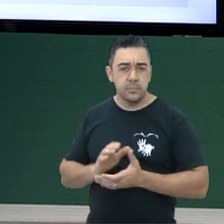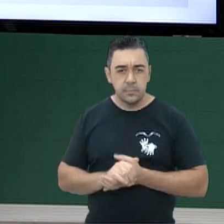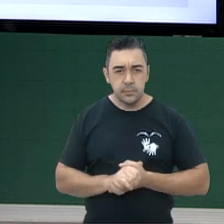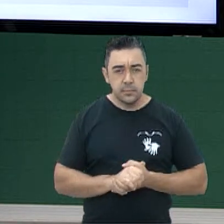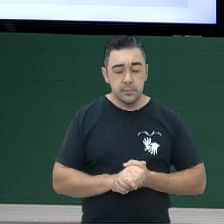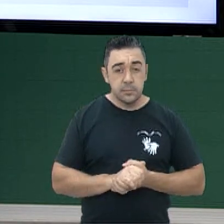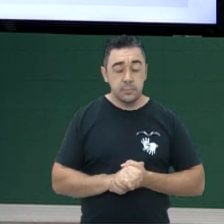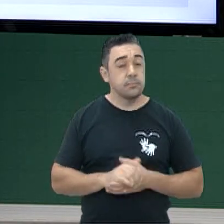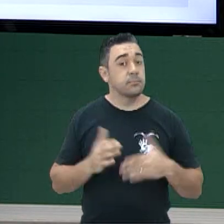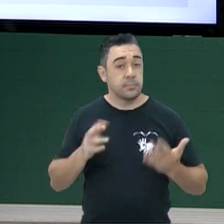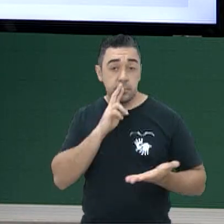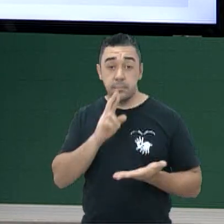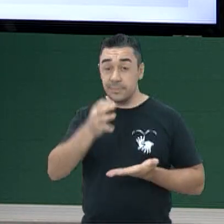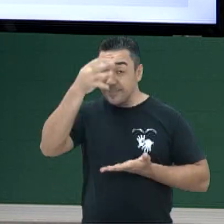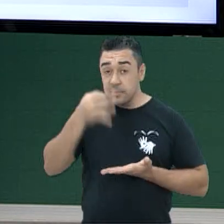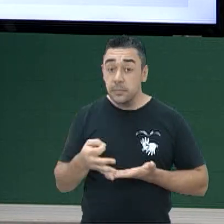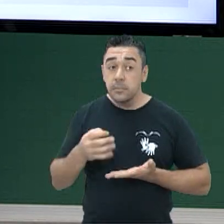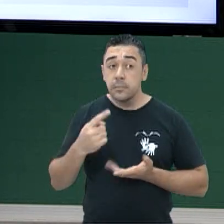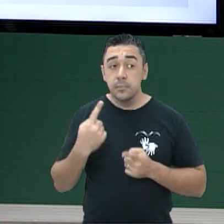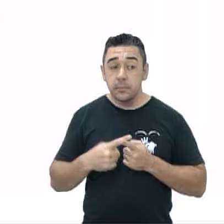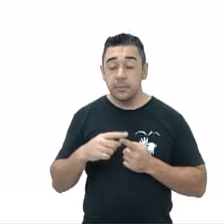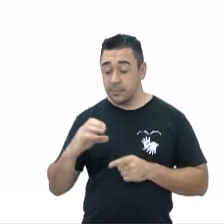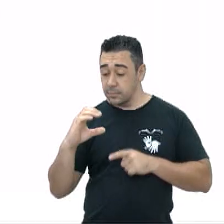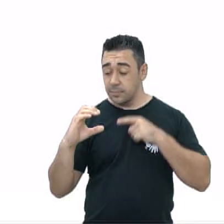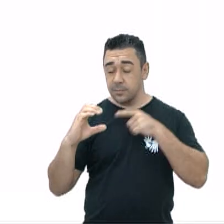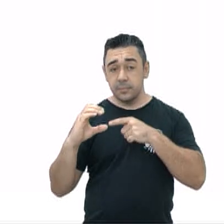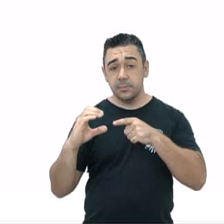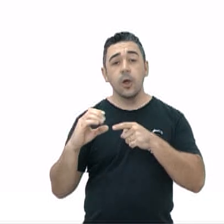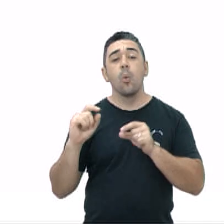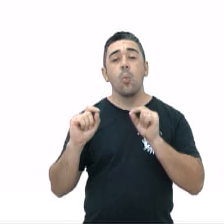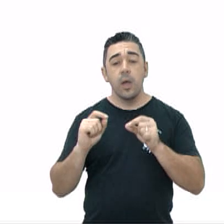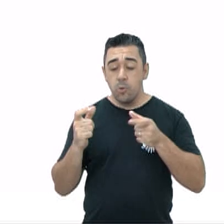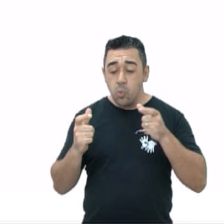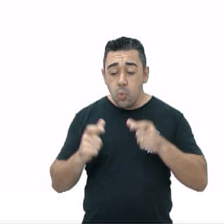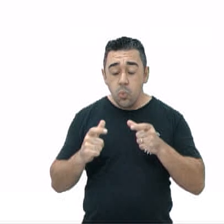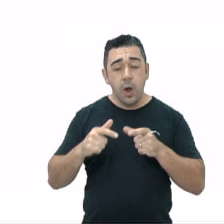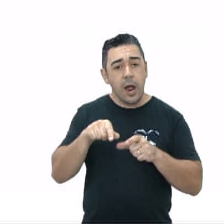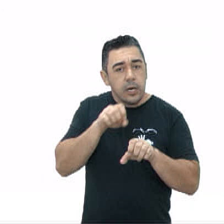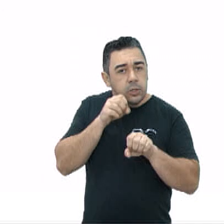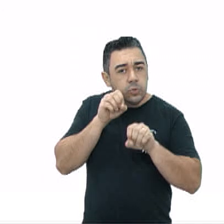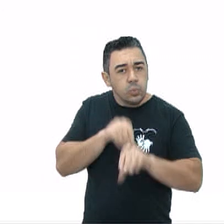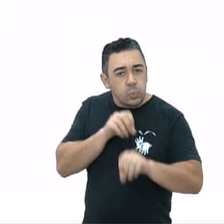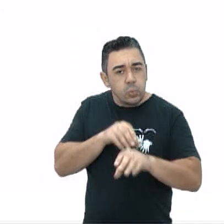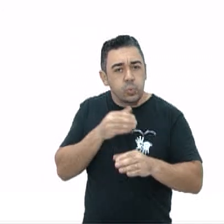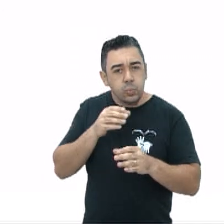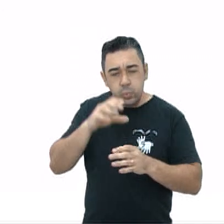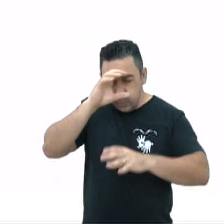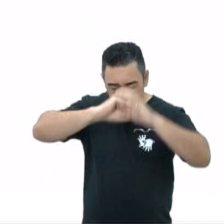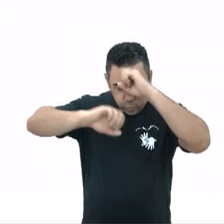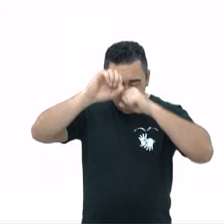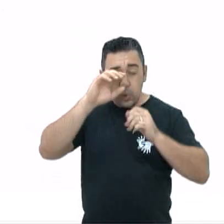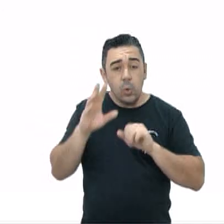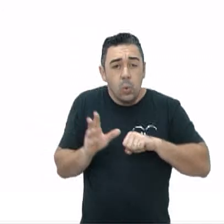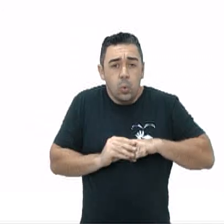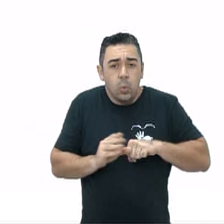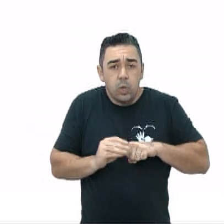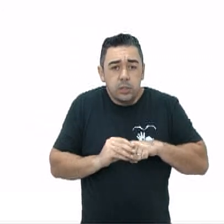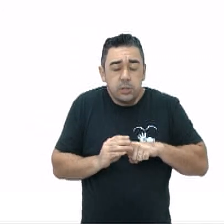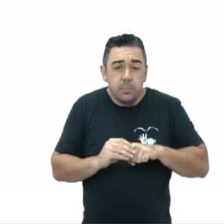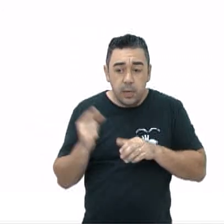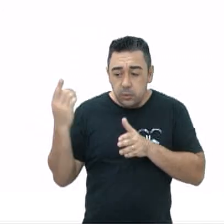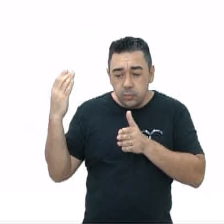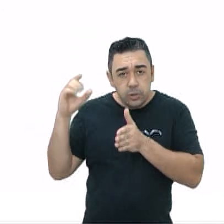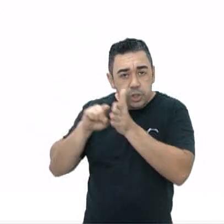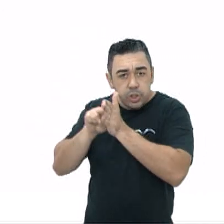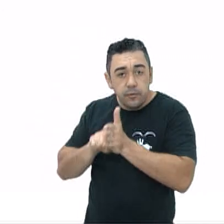Né? Então, a resposta correta é a letra C, como centros de estudo e ampliação do conhecimento científico, que é o que serve também